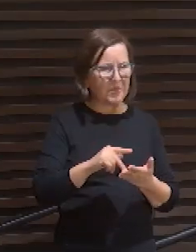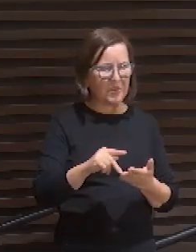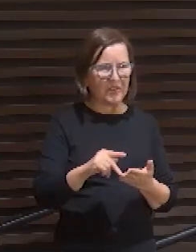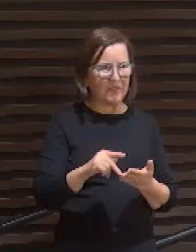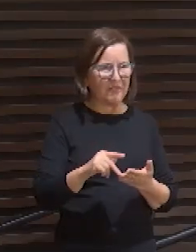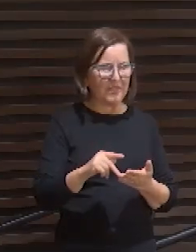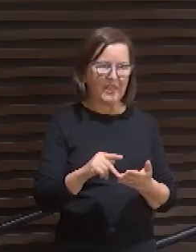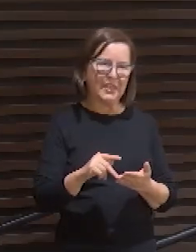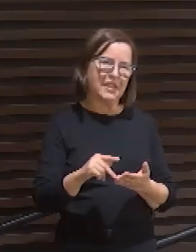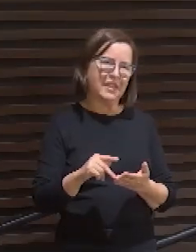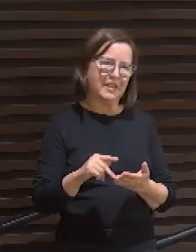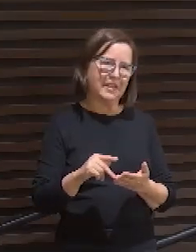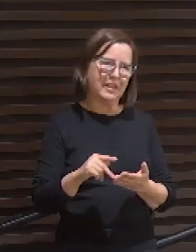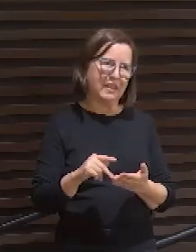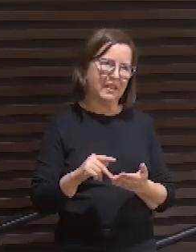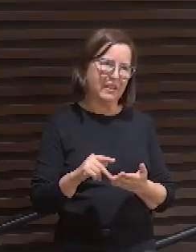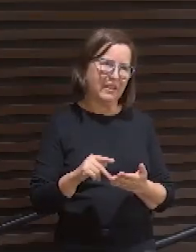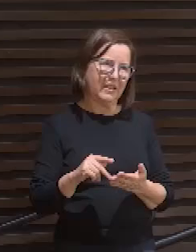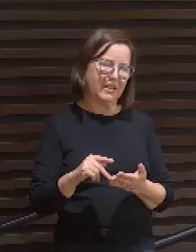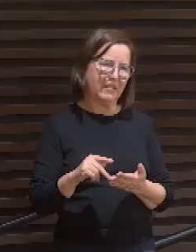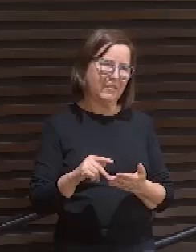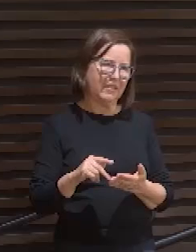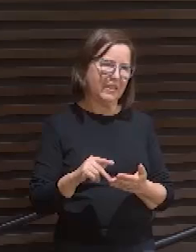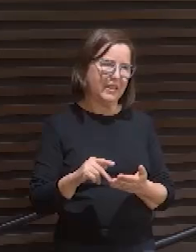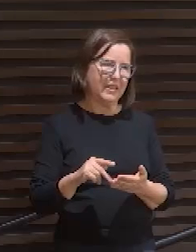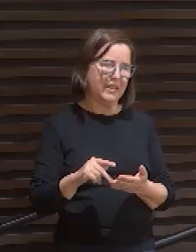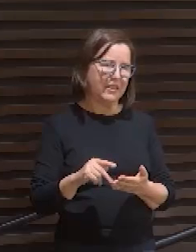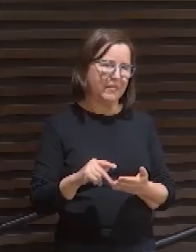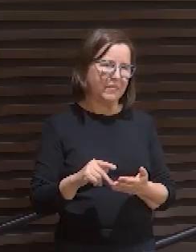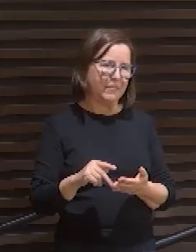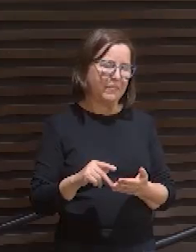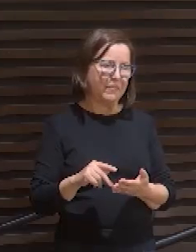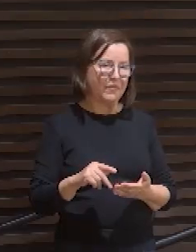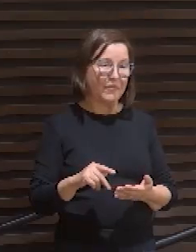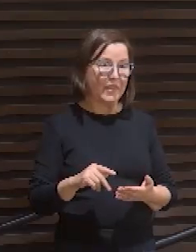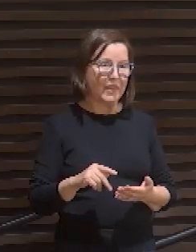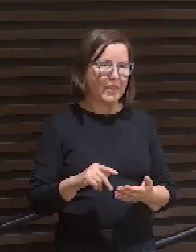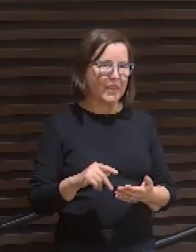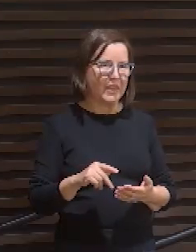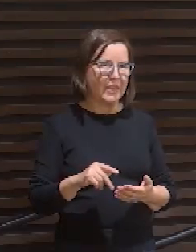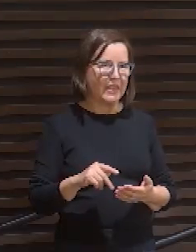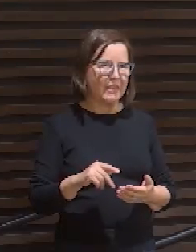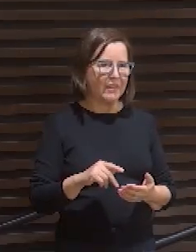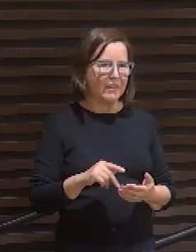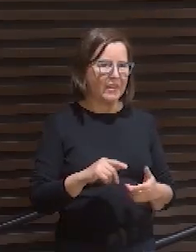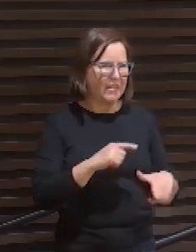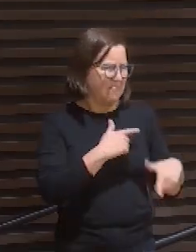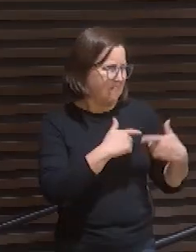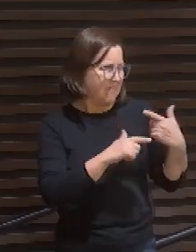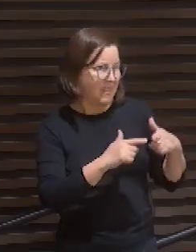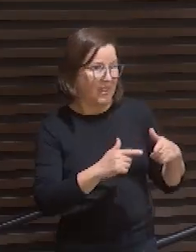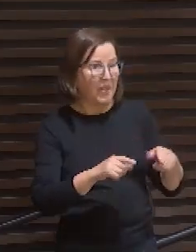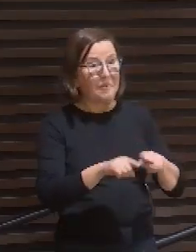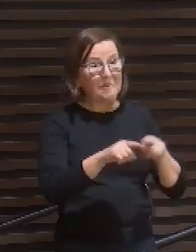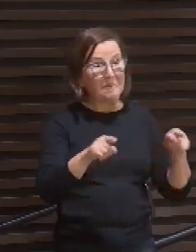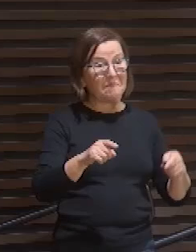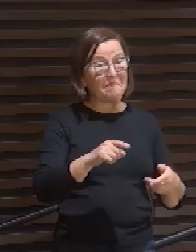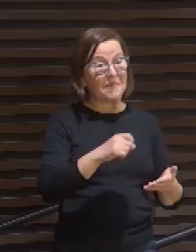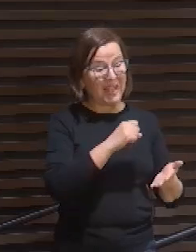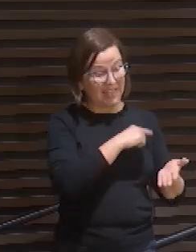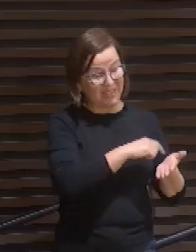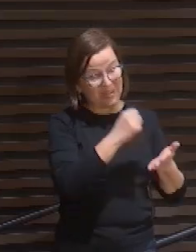as impurezas cerimoniais. Mas o sacrifício de Cristo é eficaz em purificar